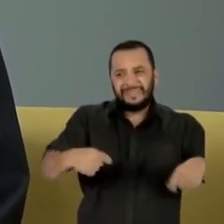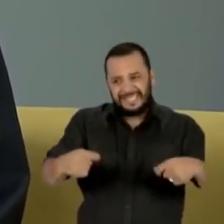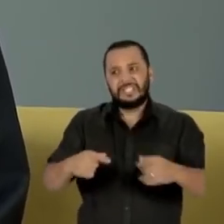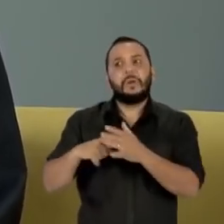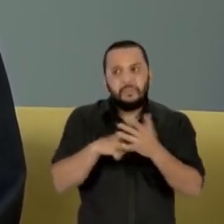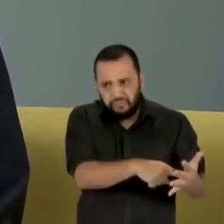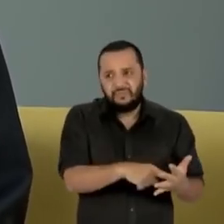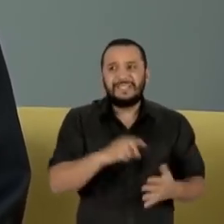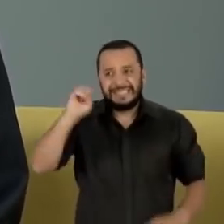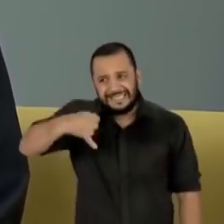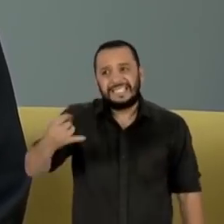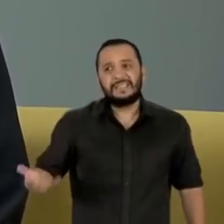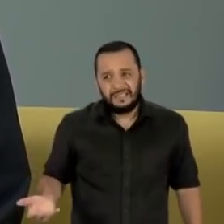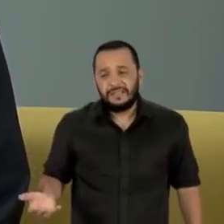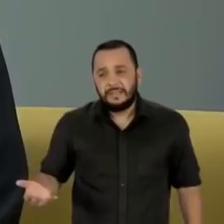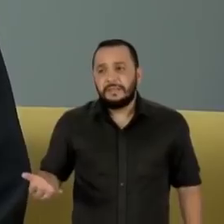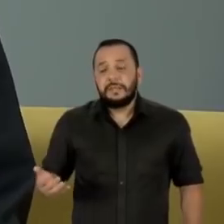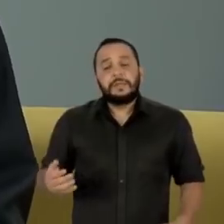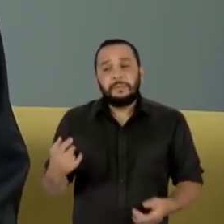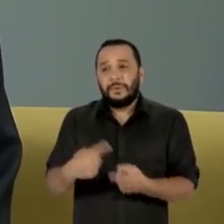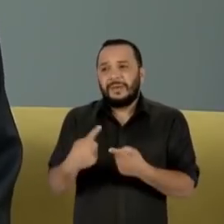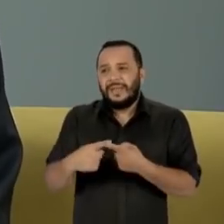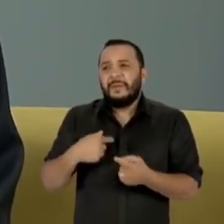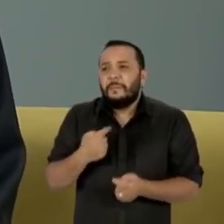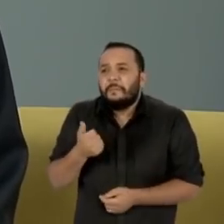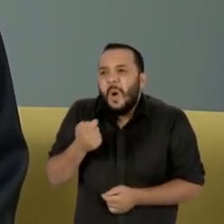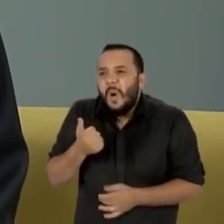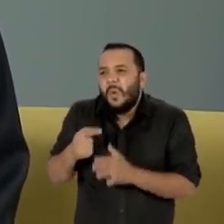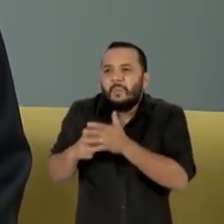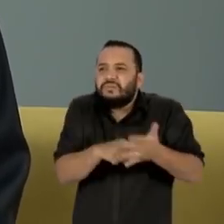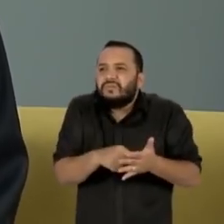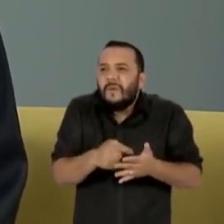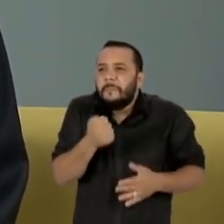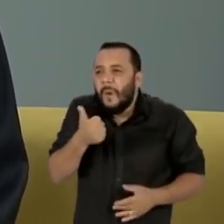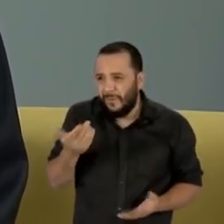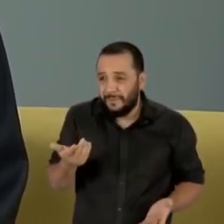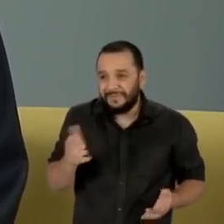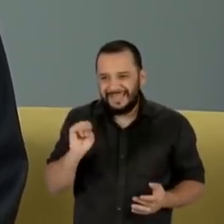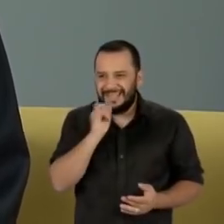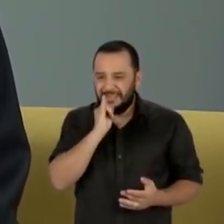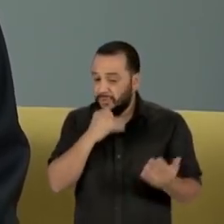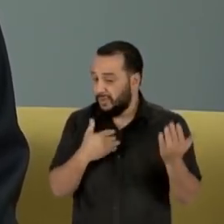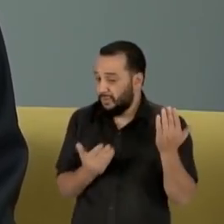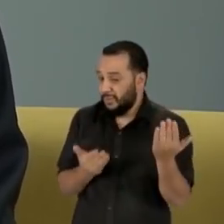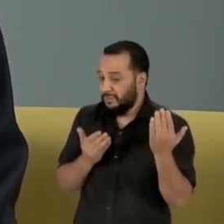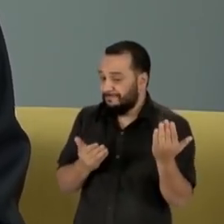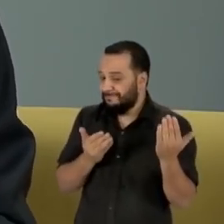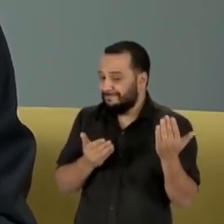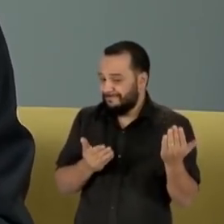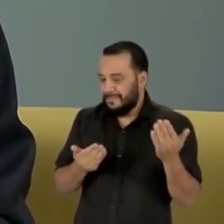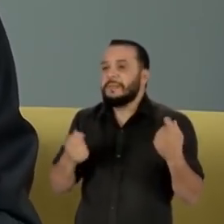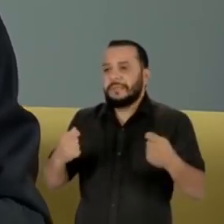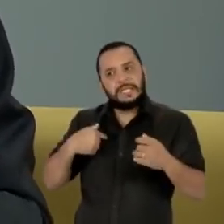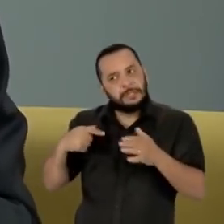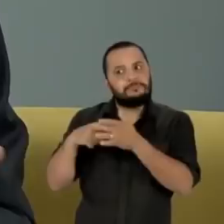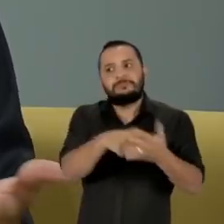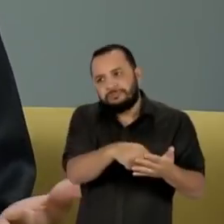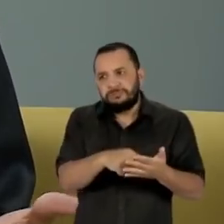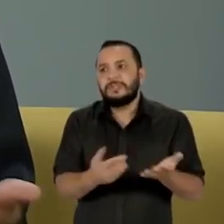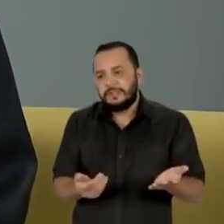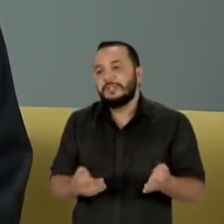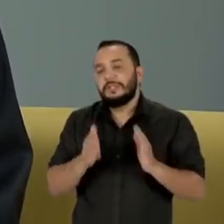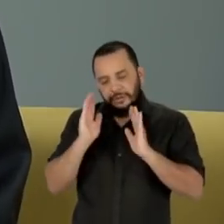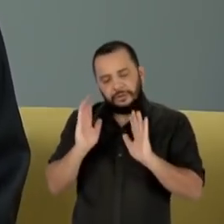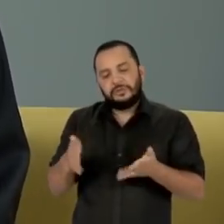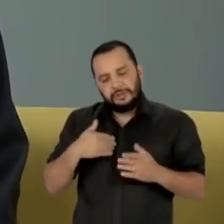grande embora venha caindo é muito importante que a família que denunciem as suspeitas de abuso que tenham para que o